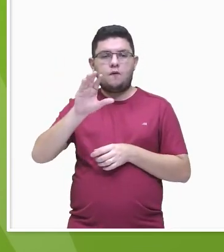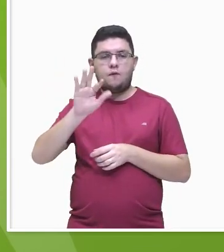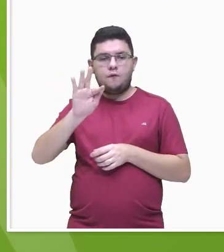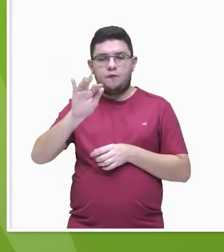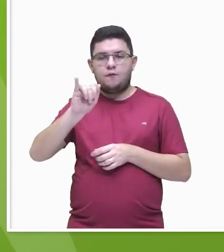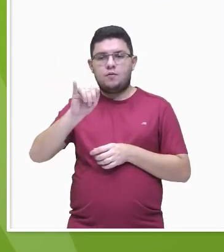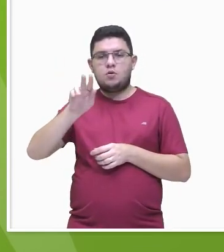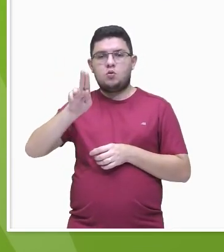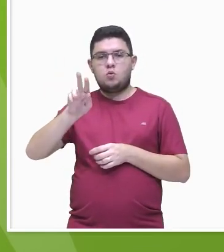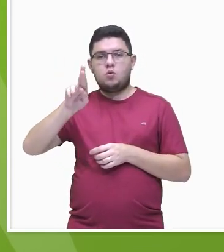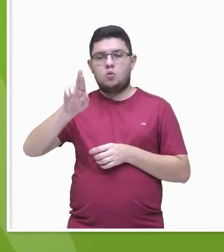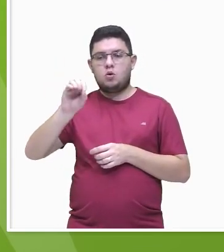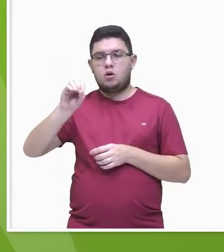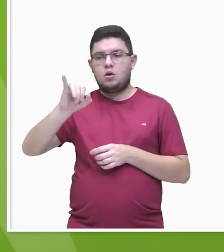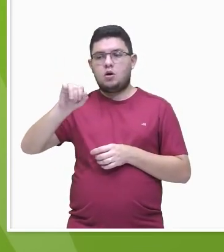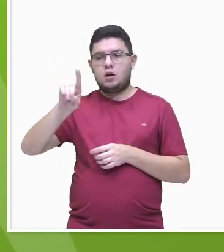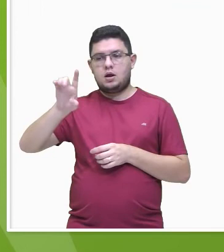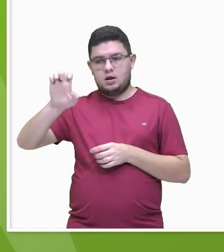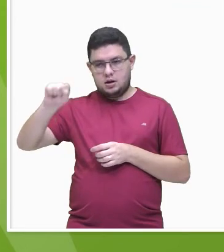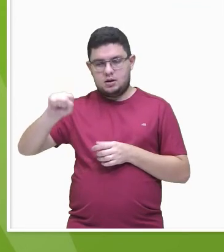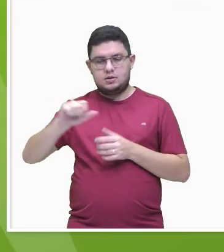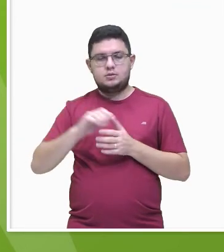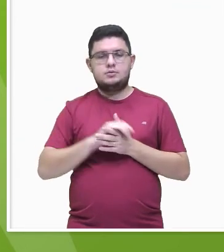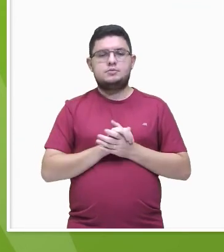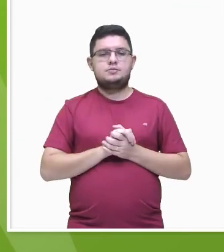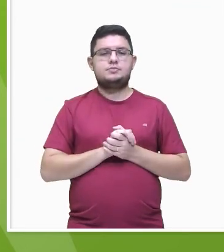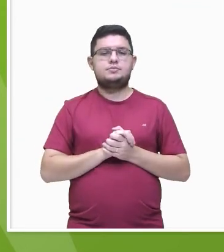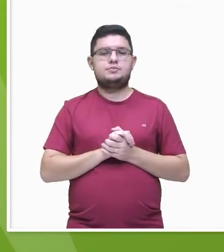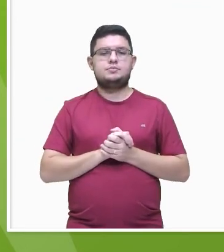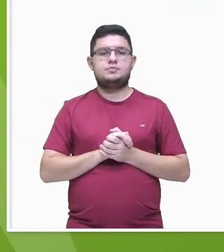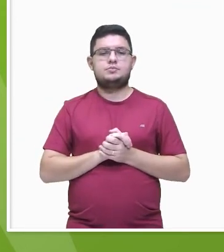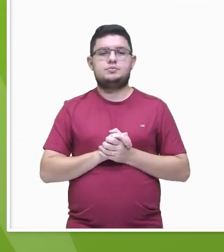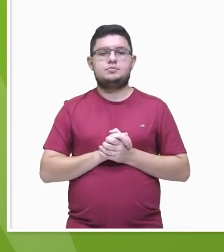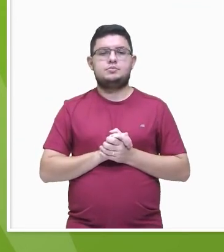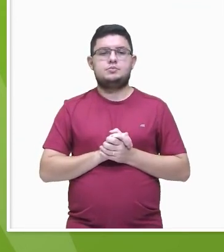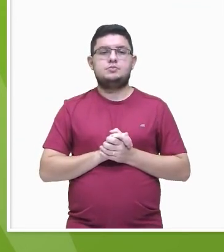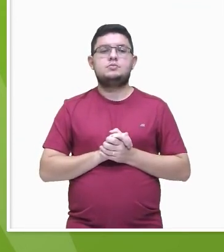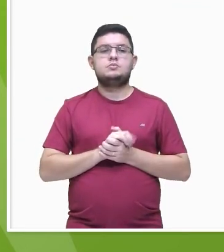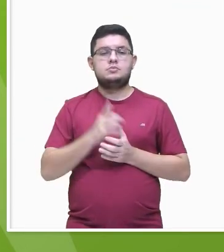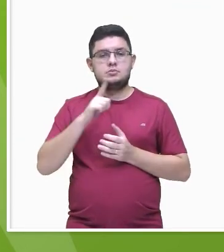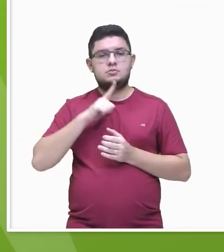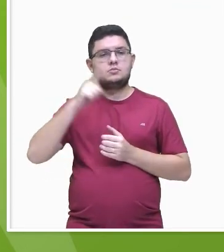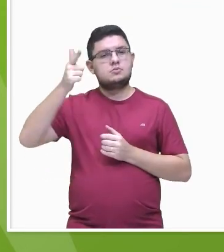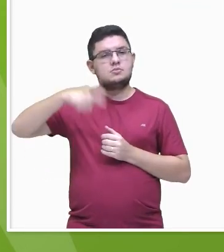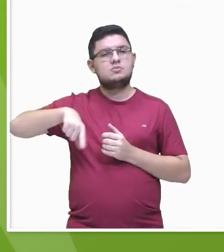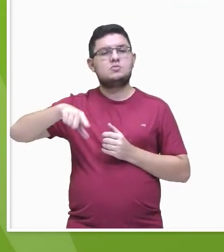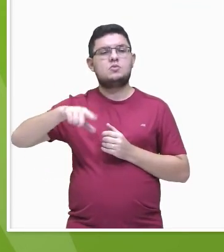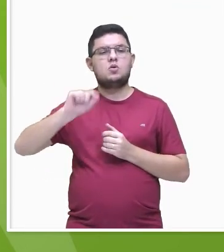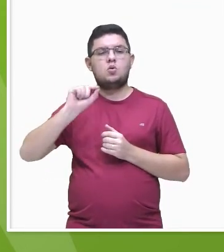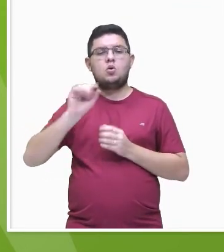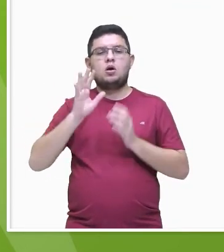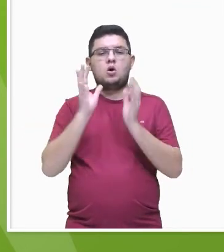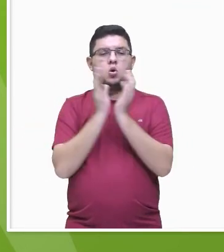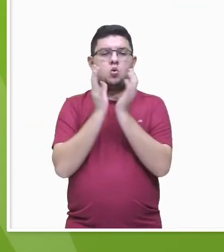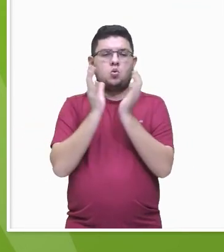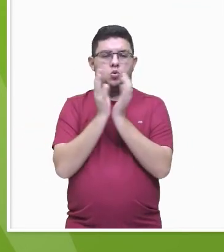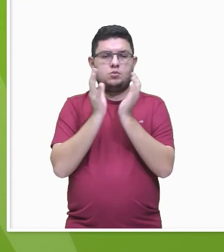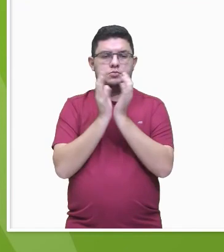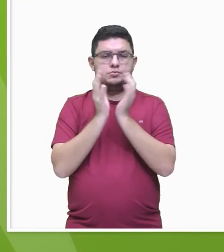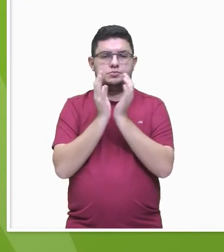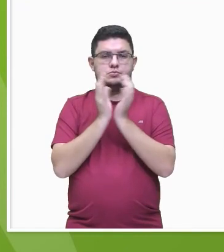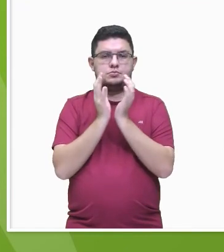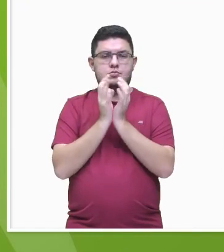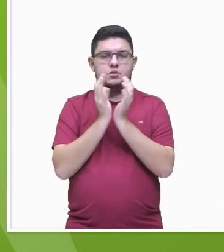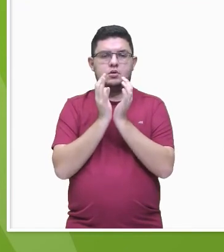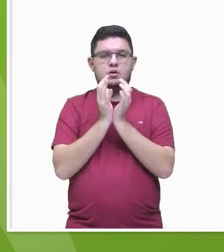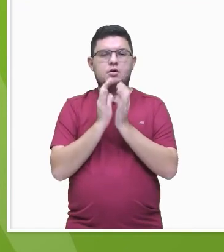famosa serpente do mar, por exemplo, ok? Temos mais um outro grupo, temos mais representantes aí dos equinodermos. Para